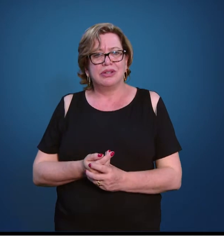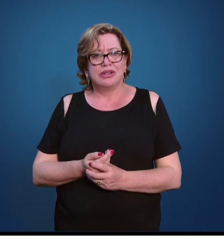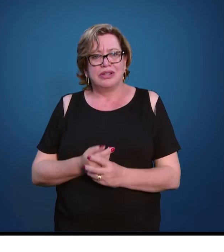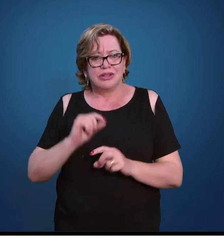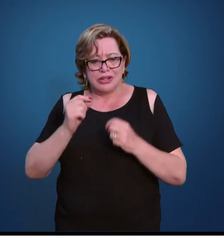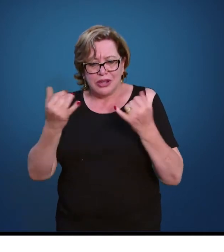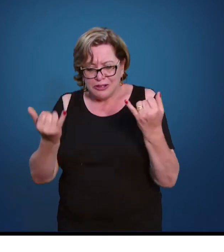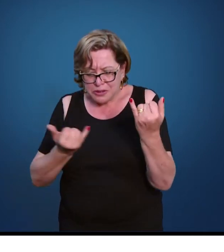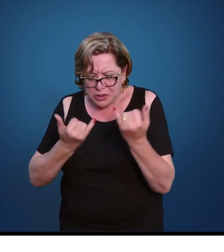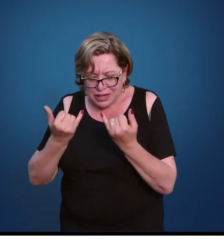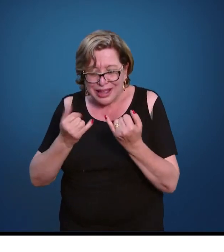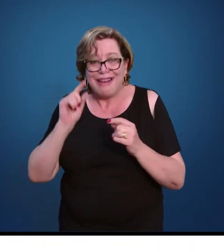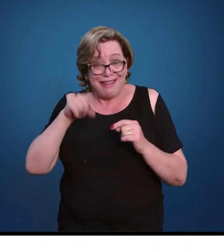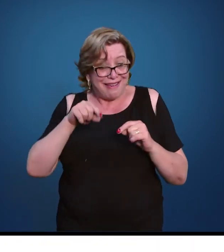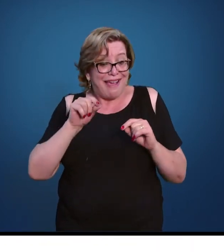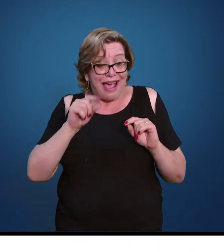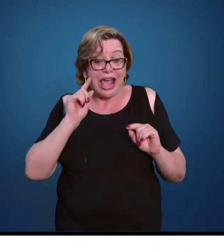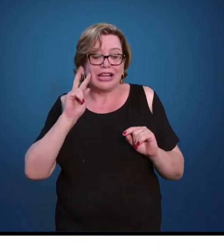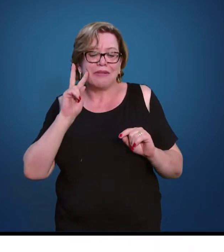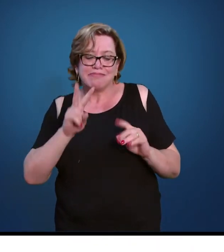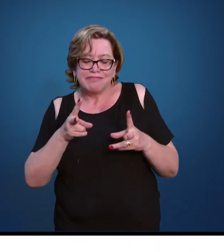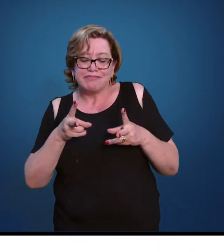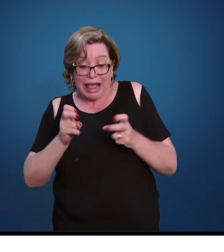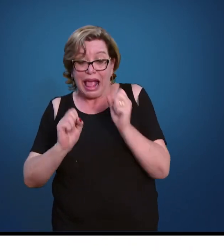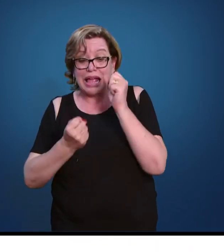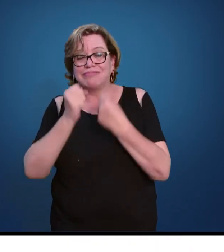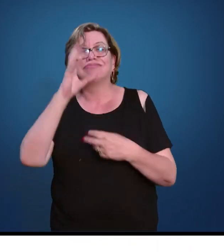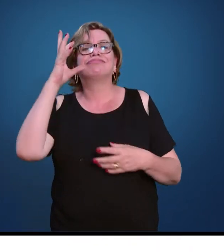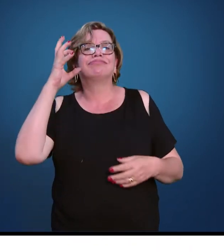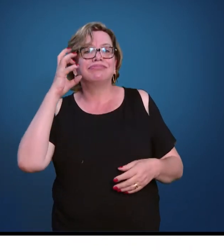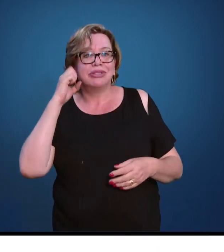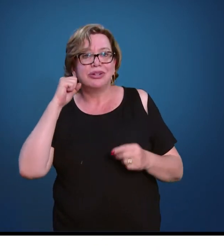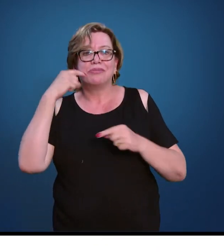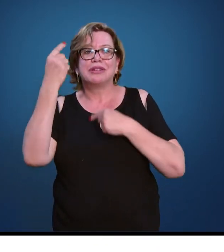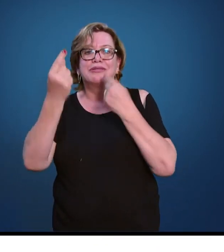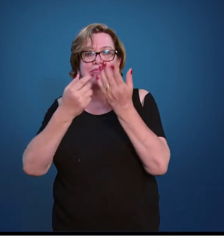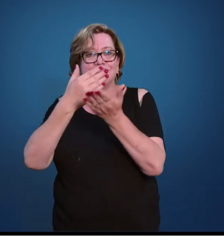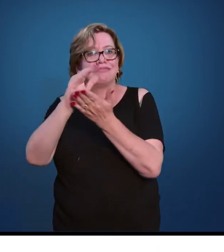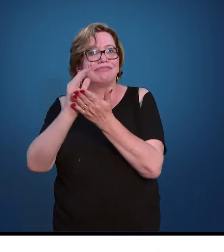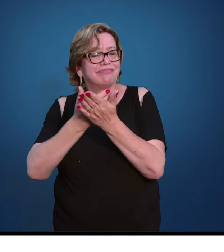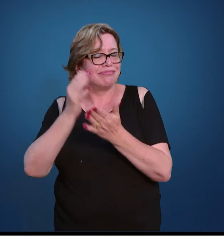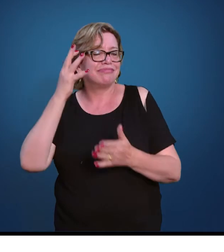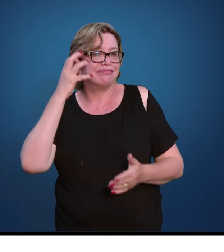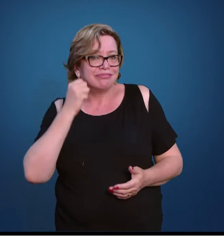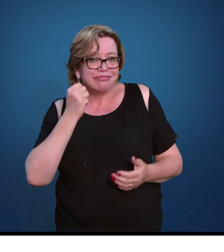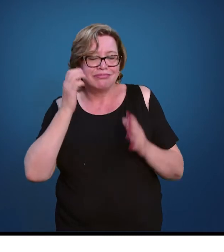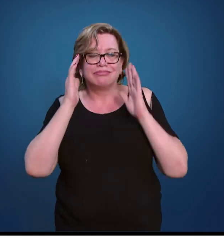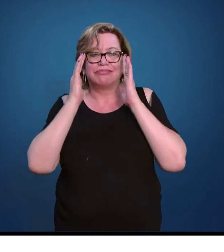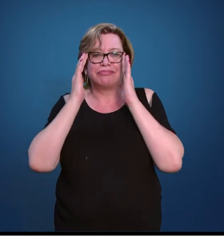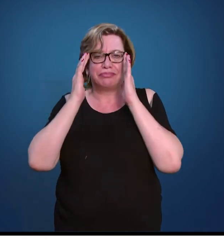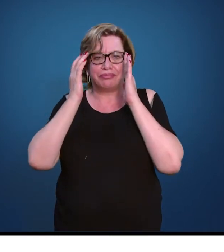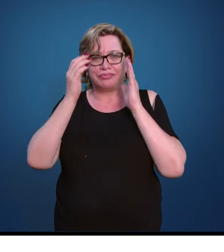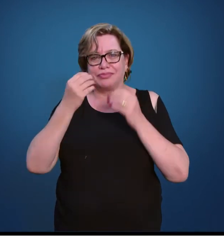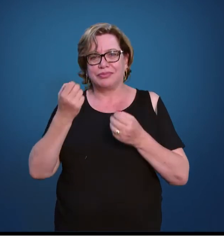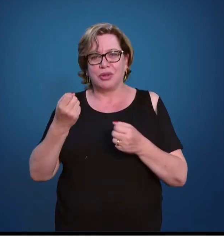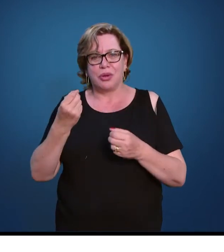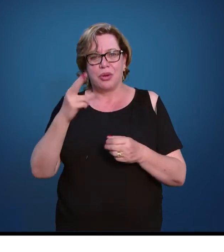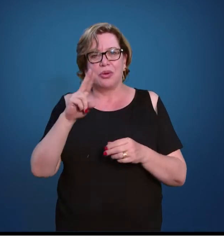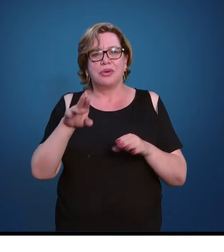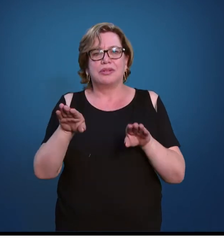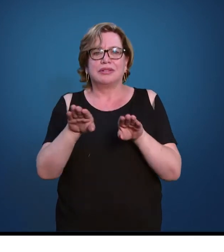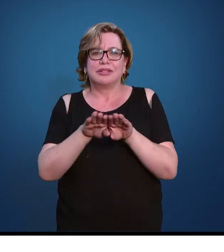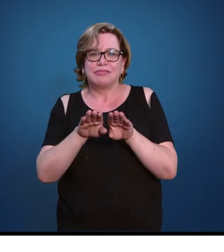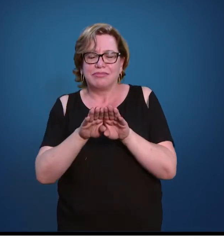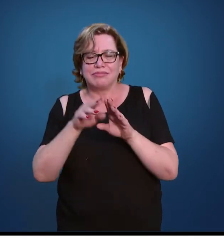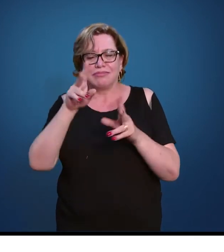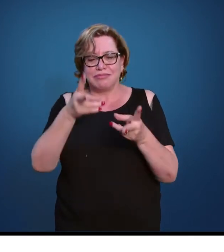Ele quer saber se a empresa está dando lucro para que ele possa receber os dividendos da ação que ele quer comprar. Ou ele quer saber